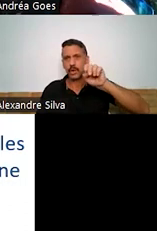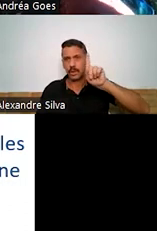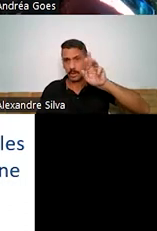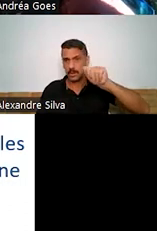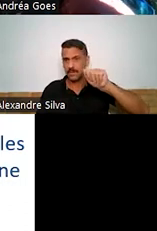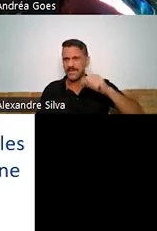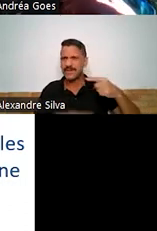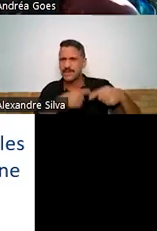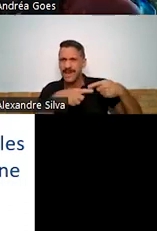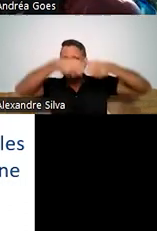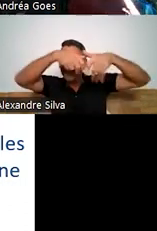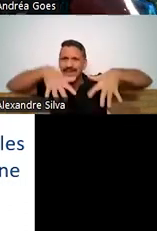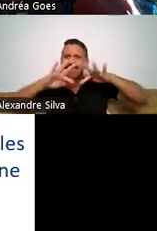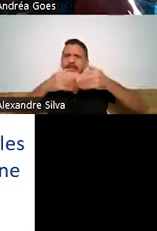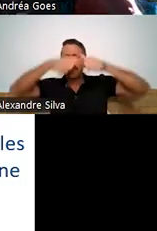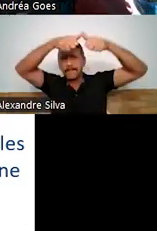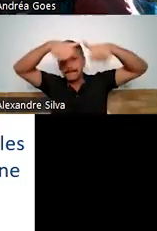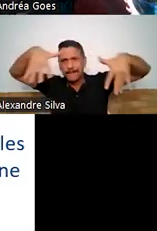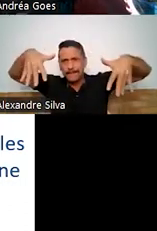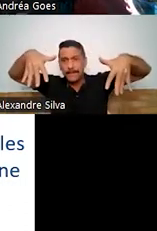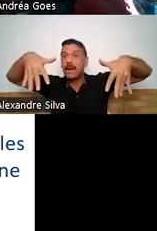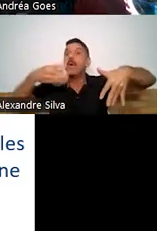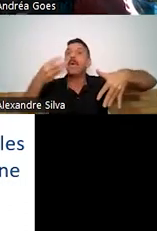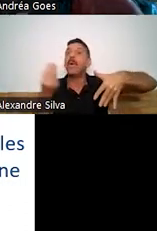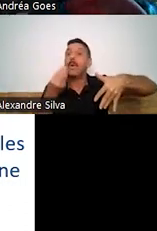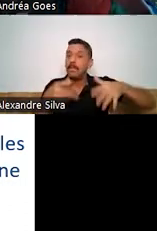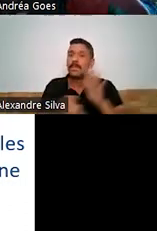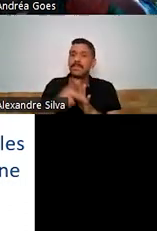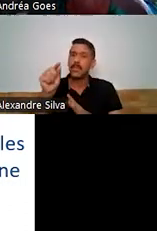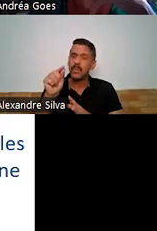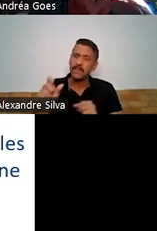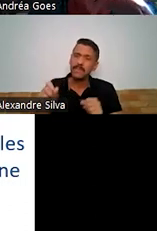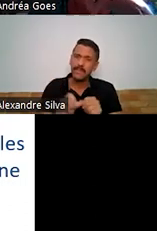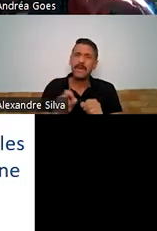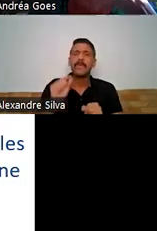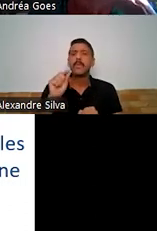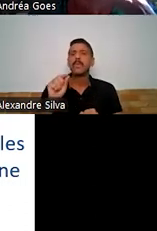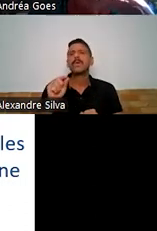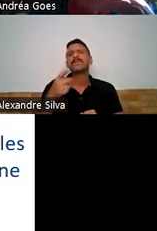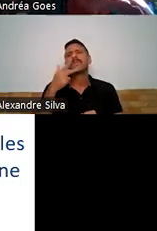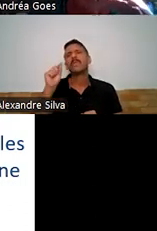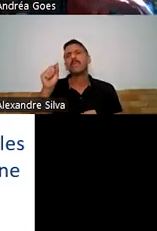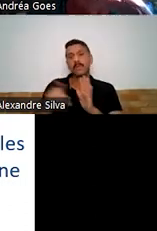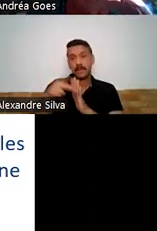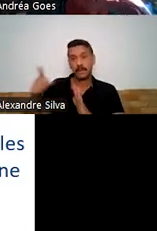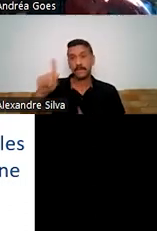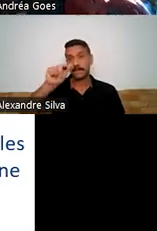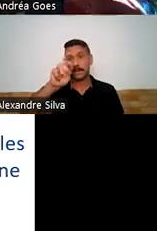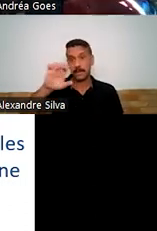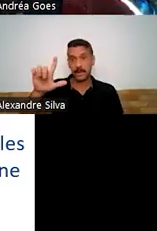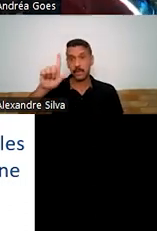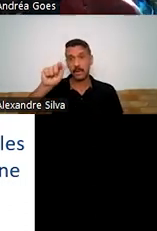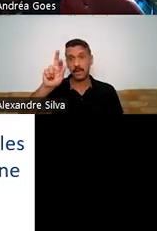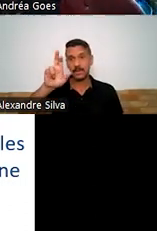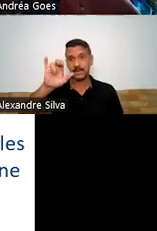heredograma, e baseado num pequeno detalhe surreal de Gabriel Garcia Marques. Eu não sei se ele tinha